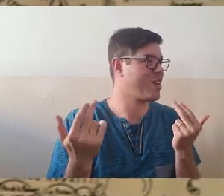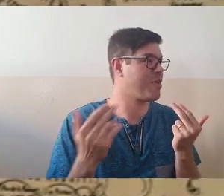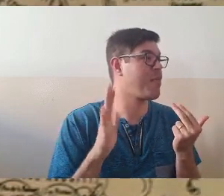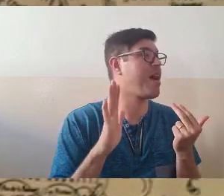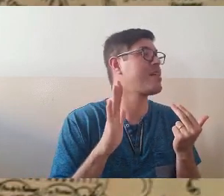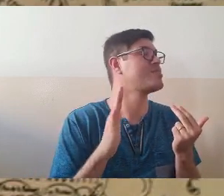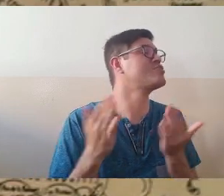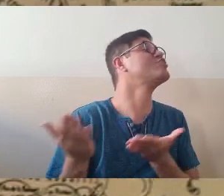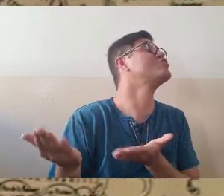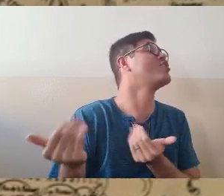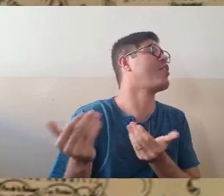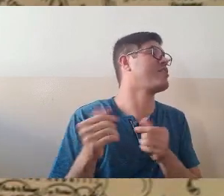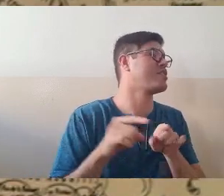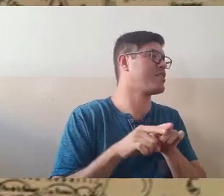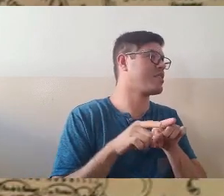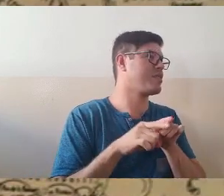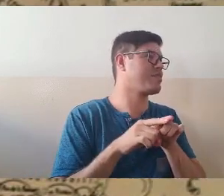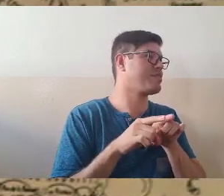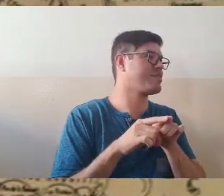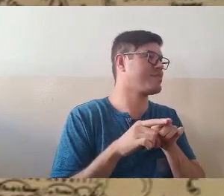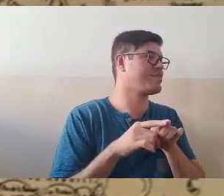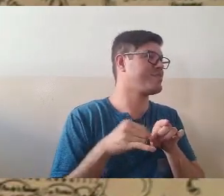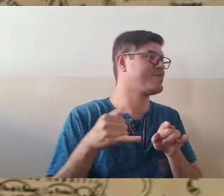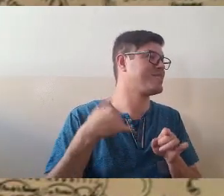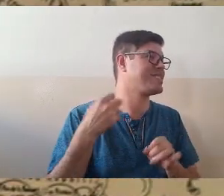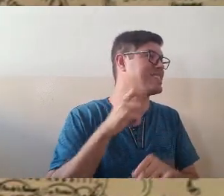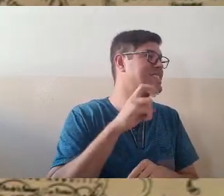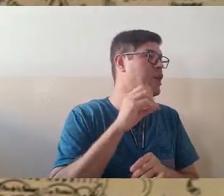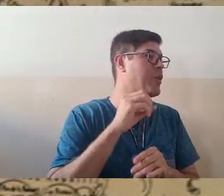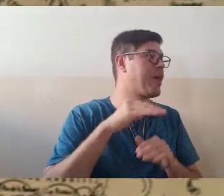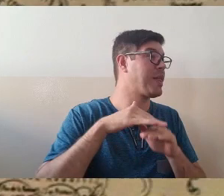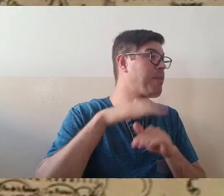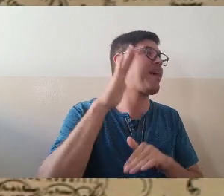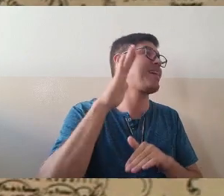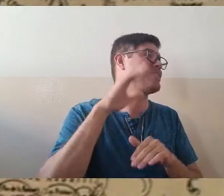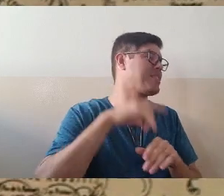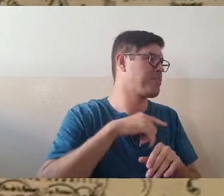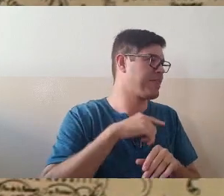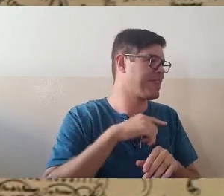nossos, os de 50 para cima. Todos,